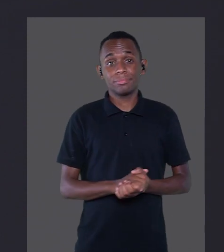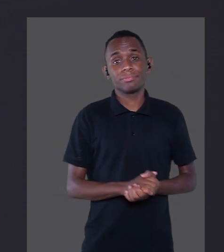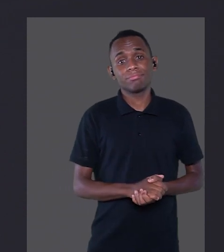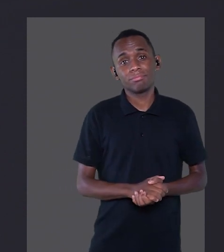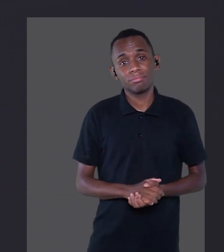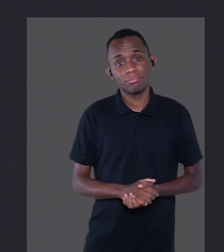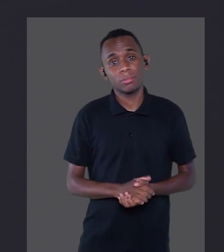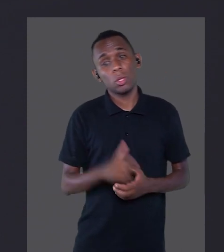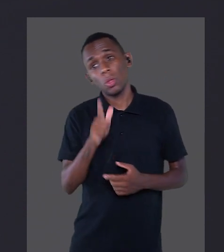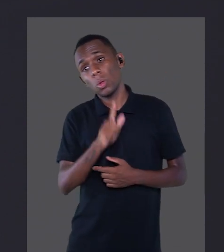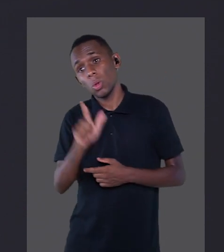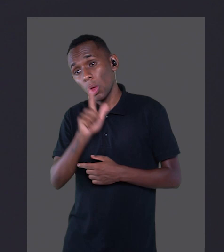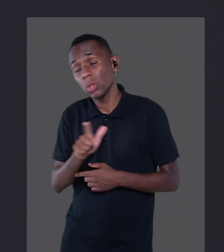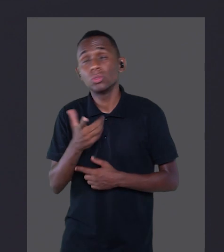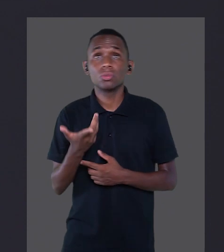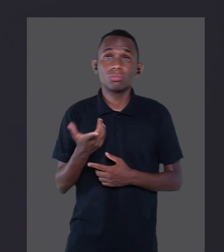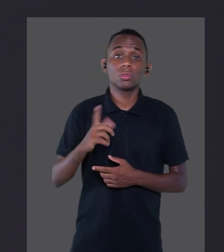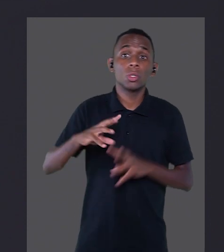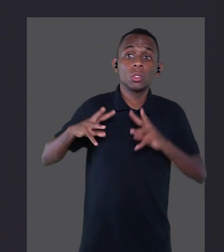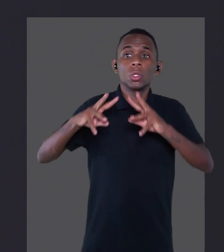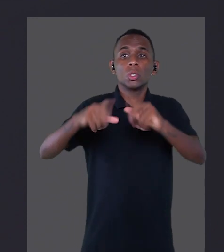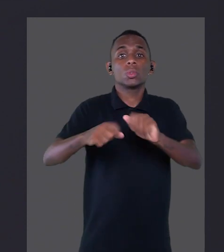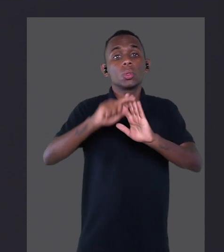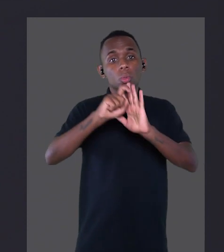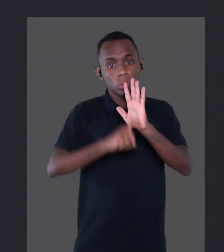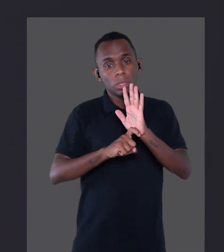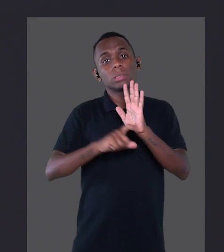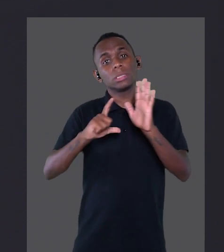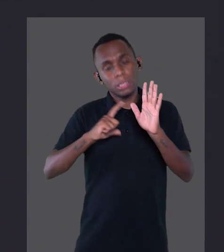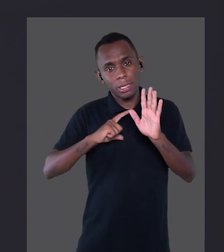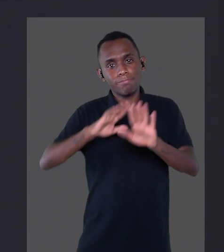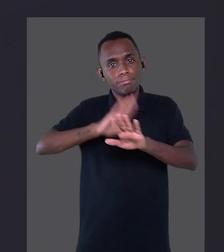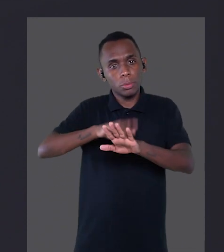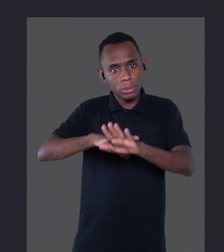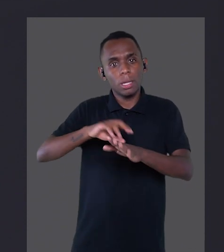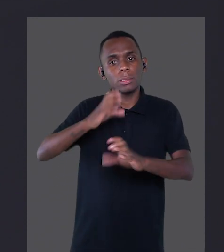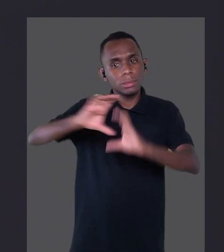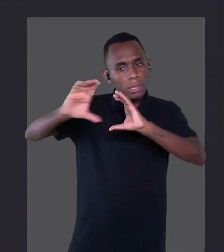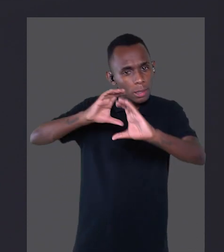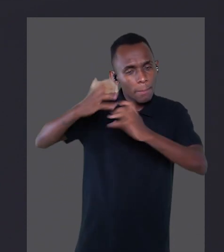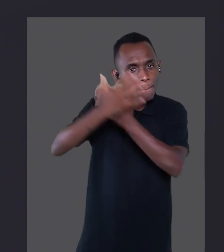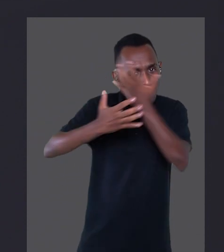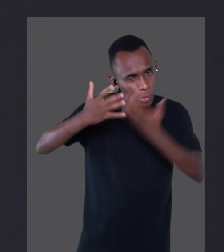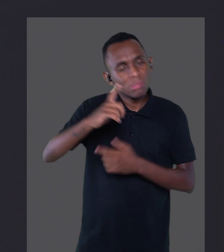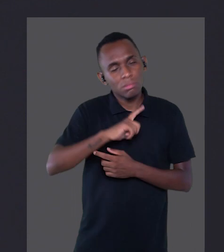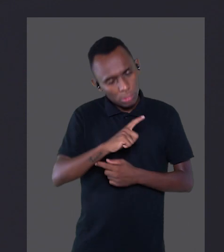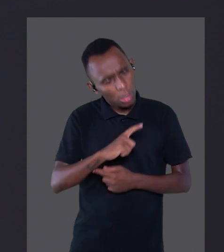Não, assim, claro, todo texto tem uma música dentro dele,